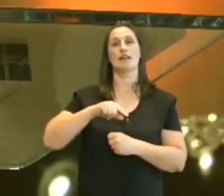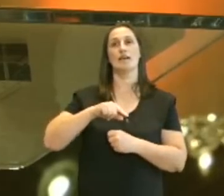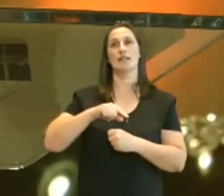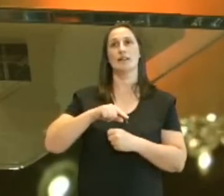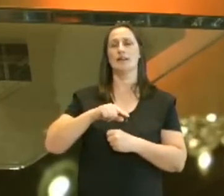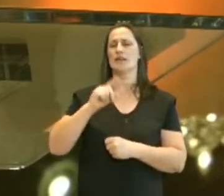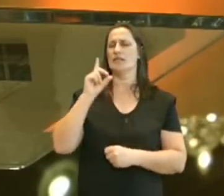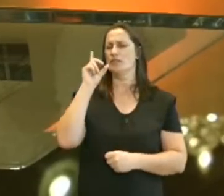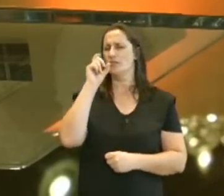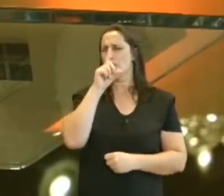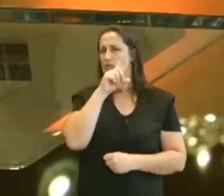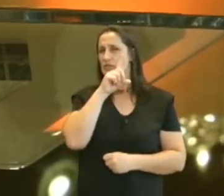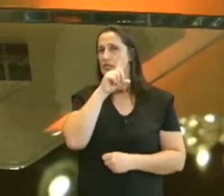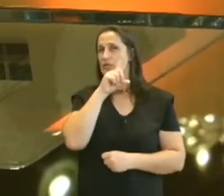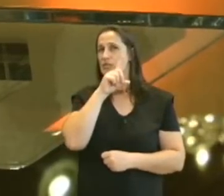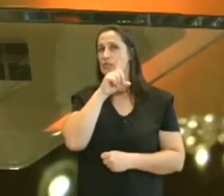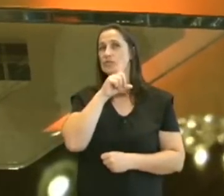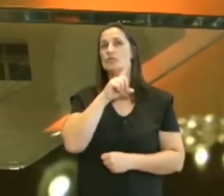longa,